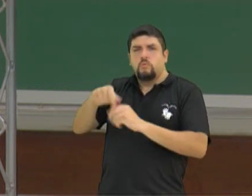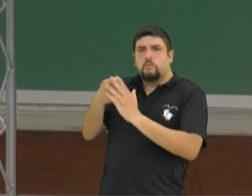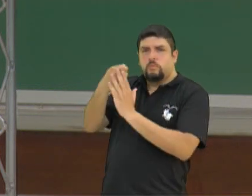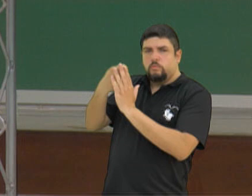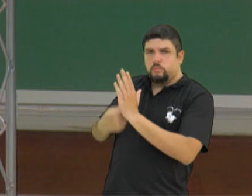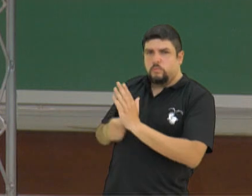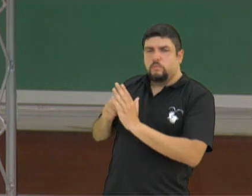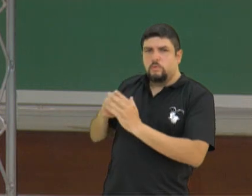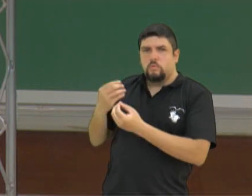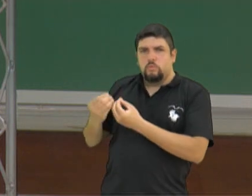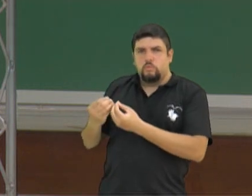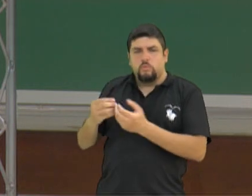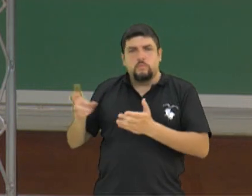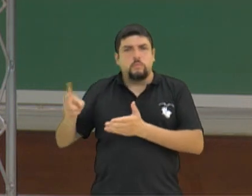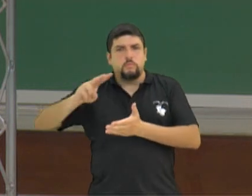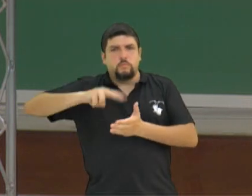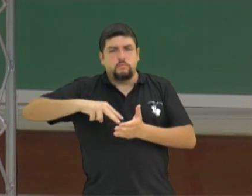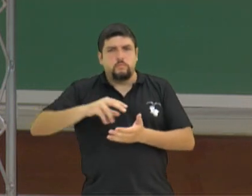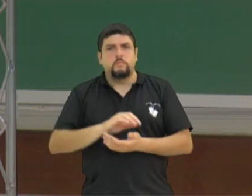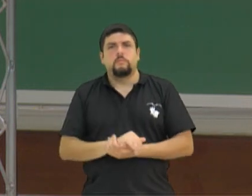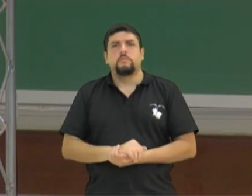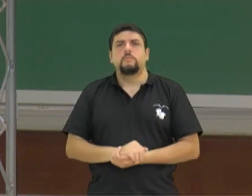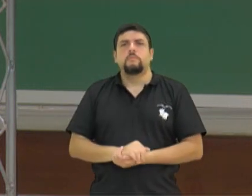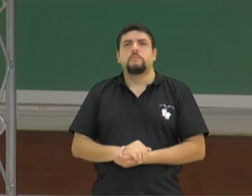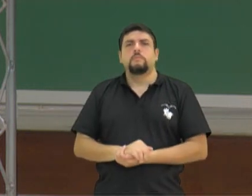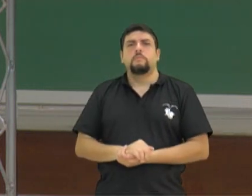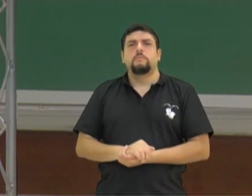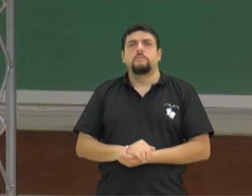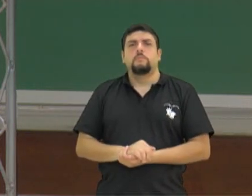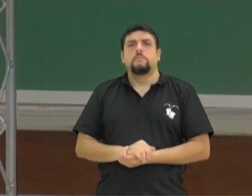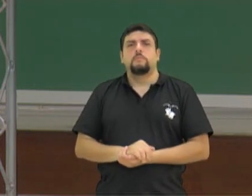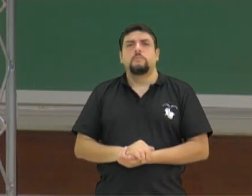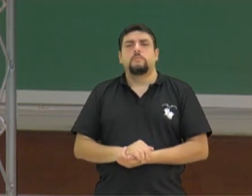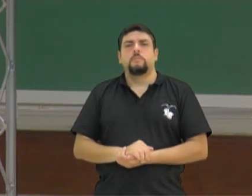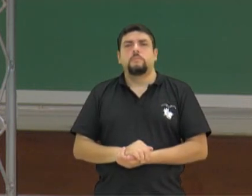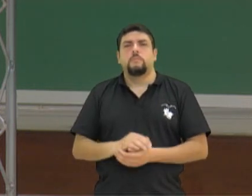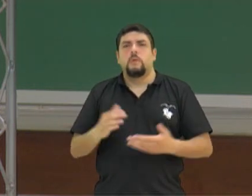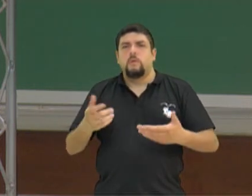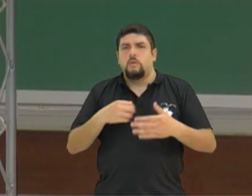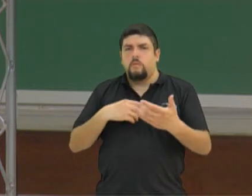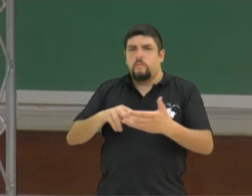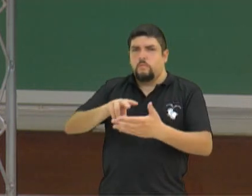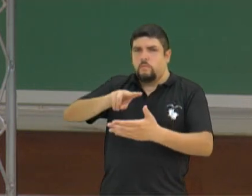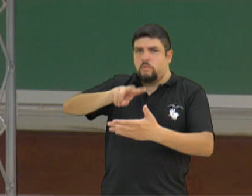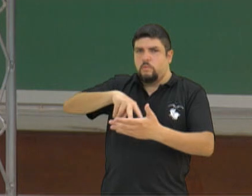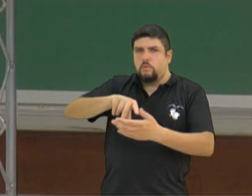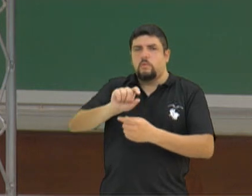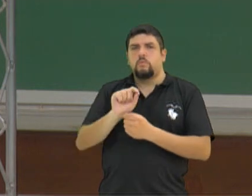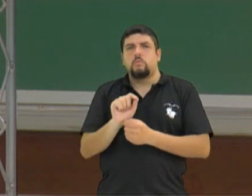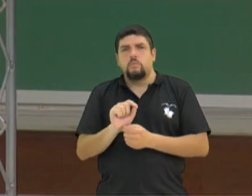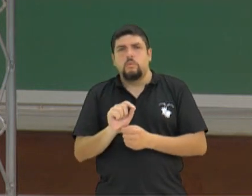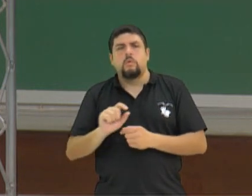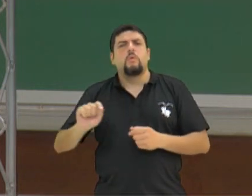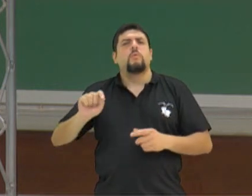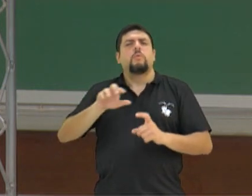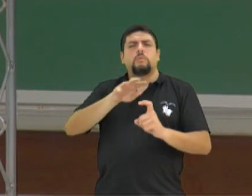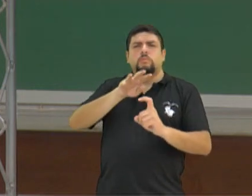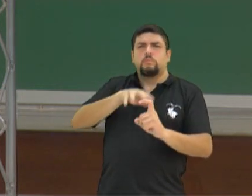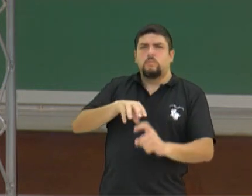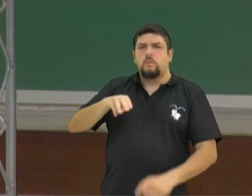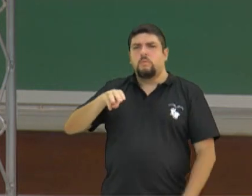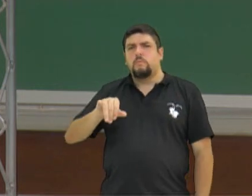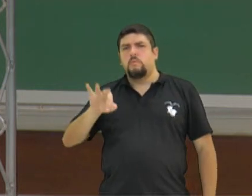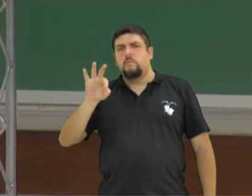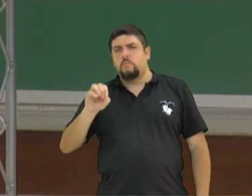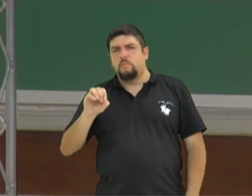será recebido. Então, vamos fazer a leitura aqui da questão, né, do que seria um mito.